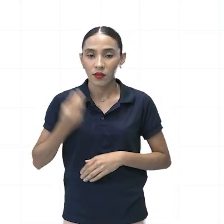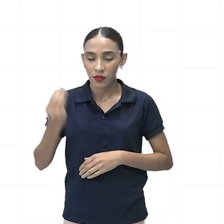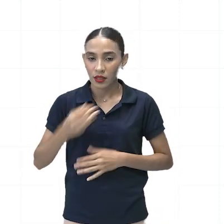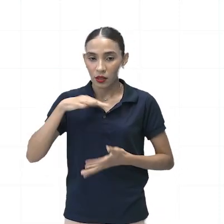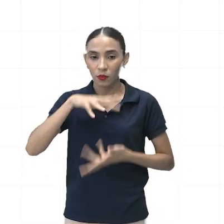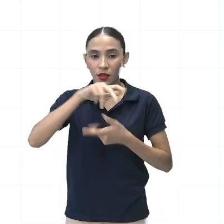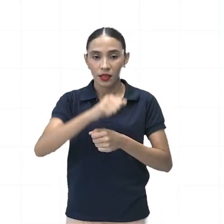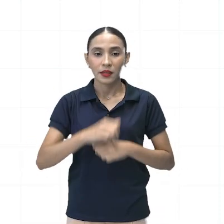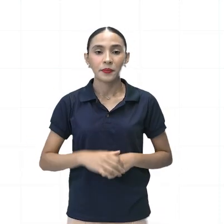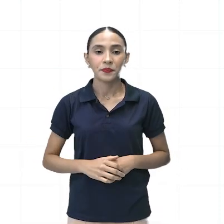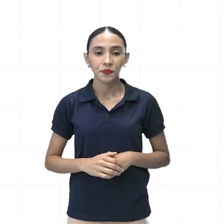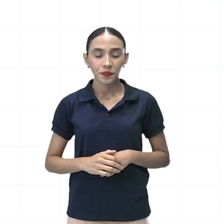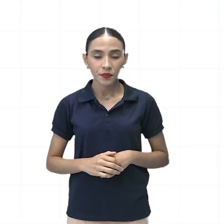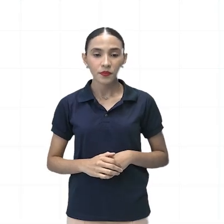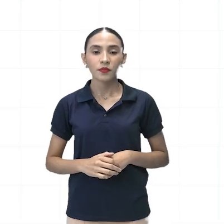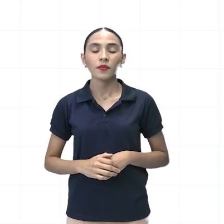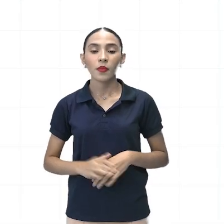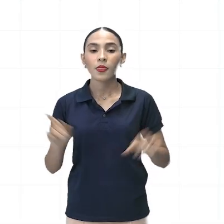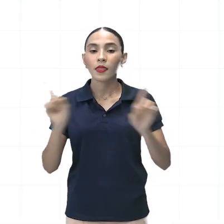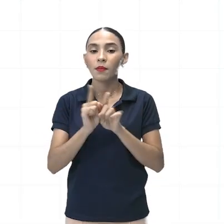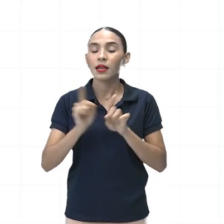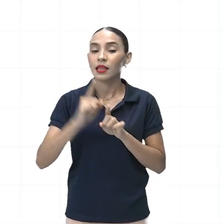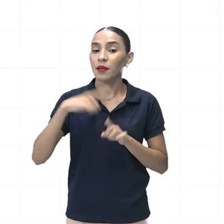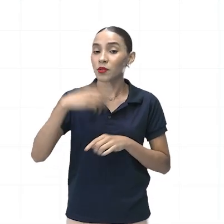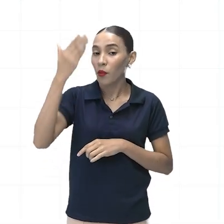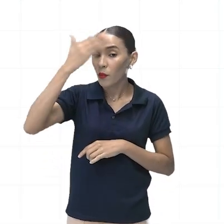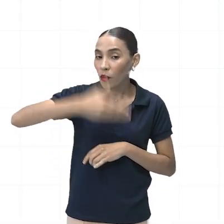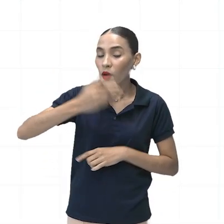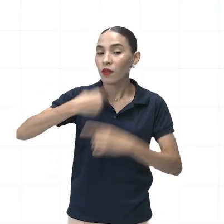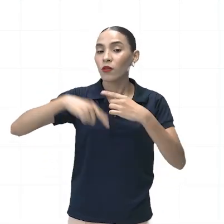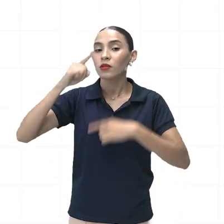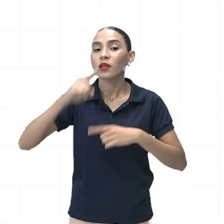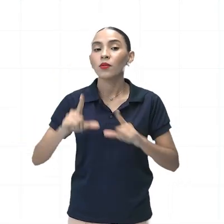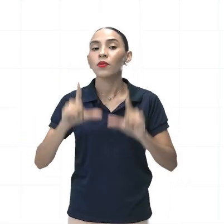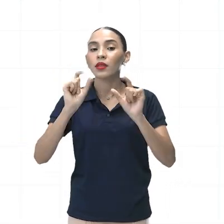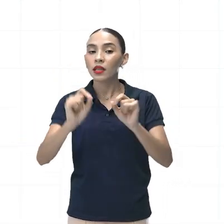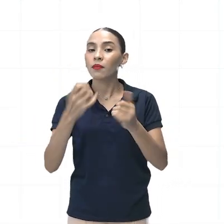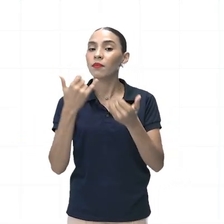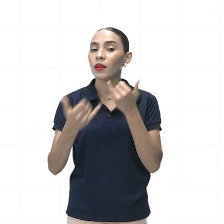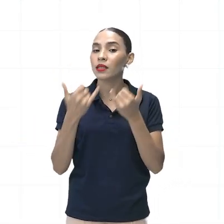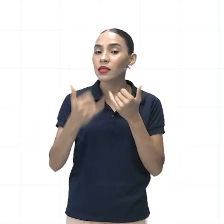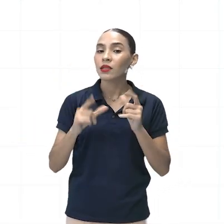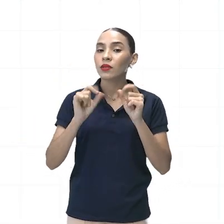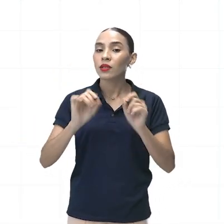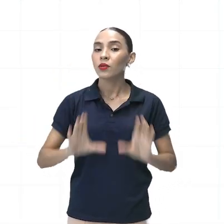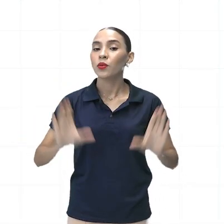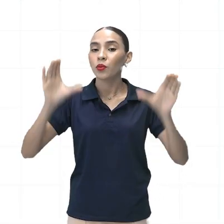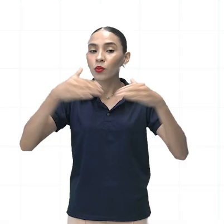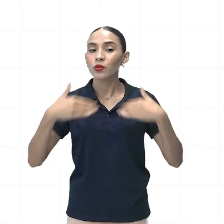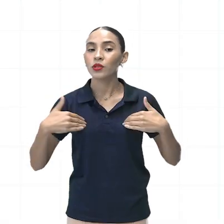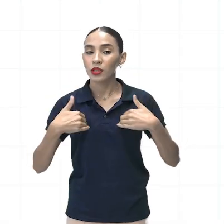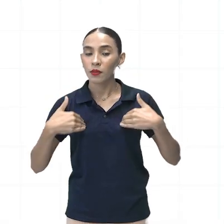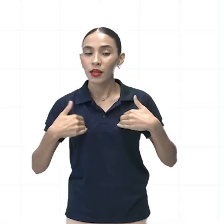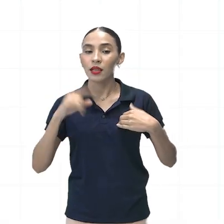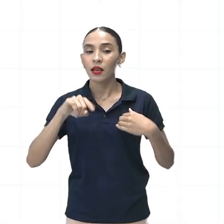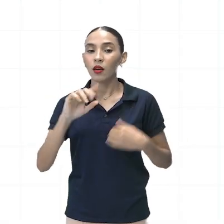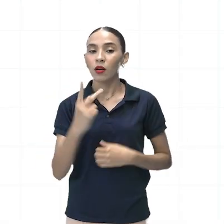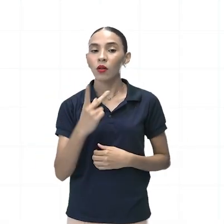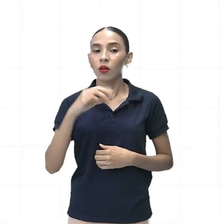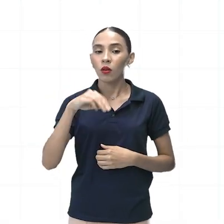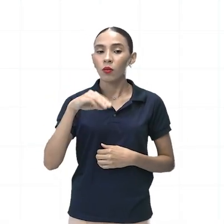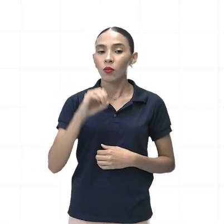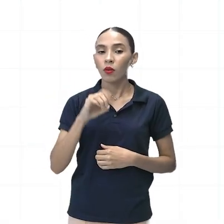nosso planeta. Temos também como evidência da evolução a semelhança entre as espécies, que são os